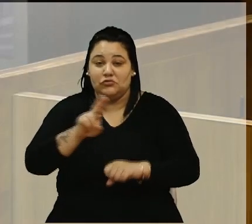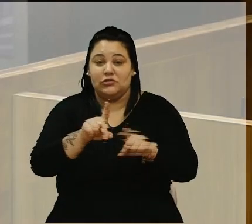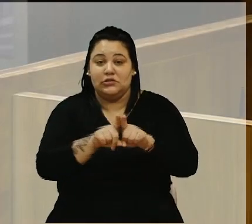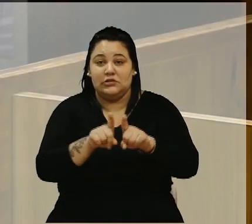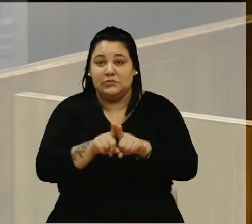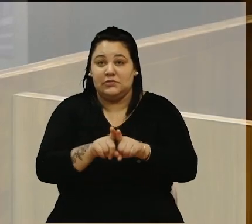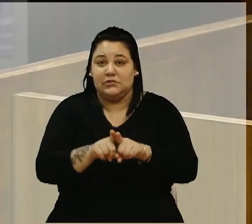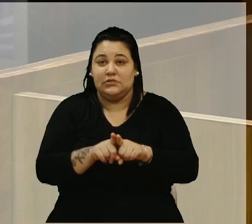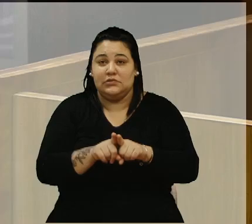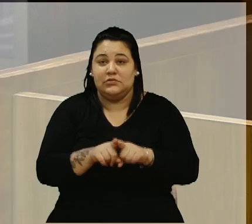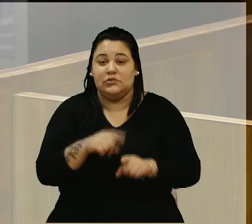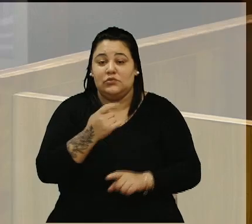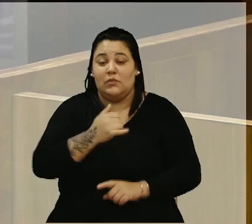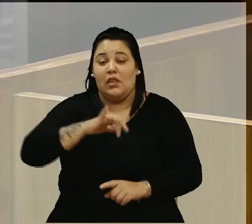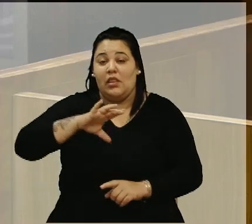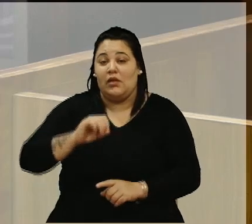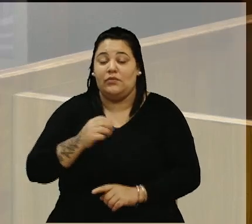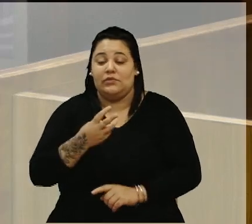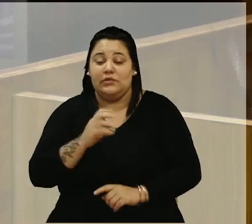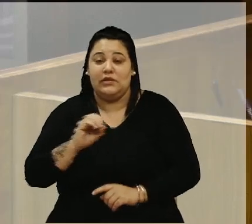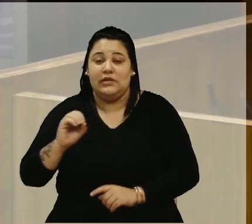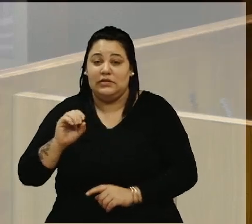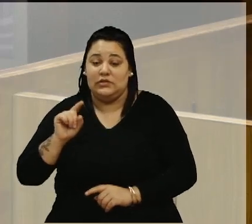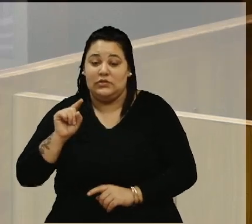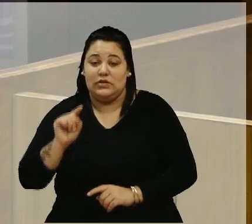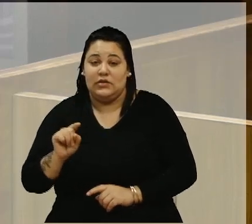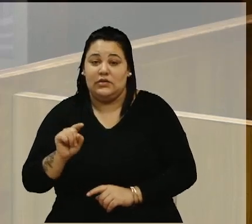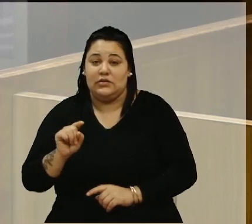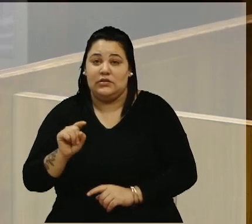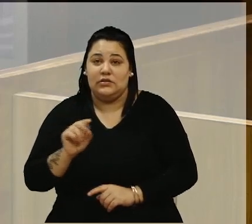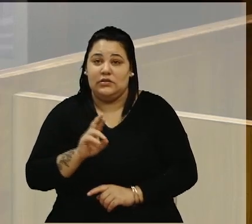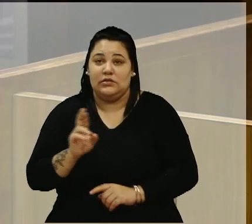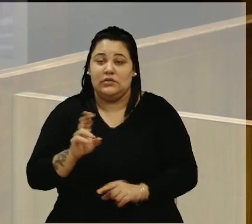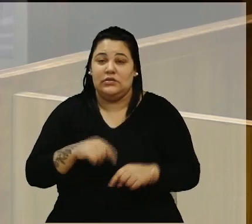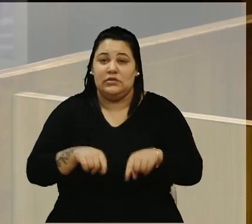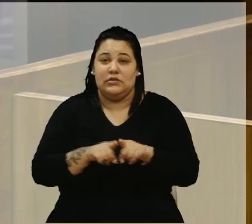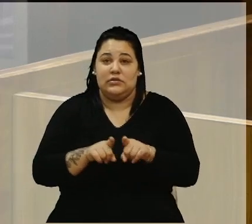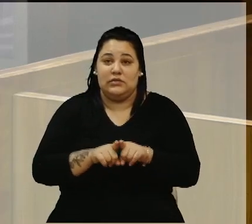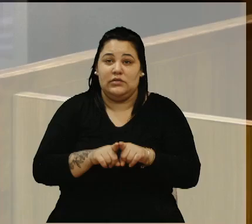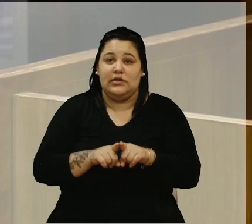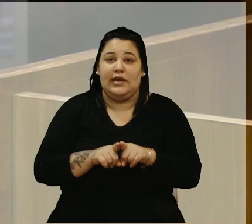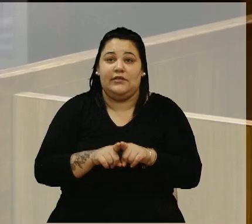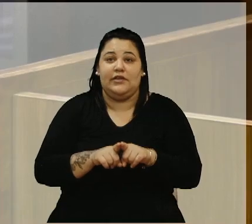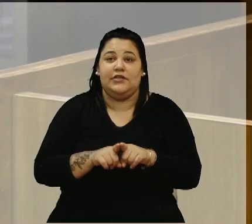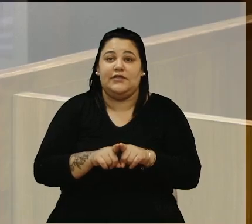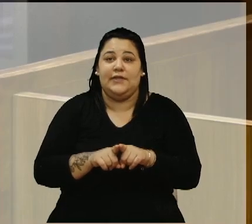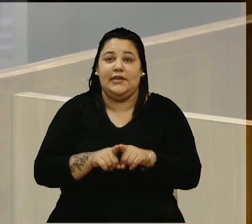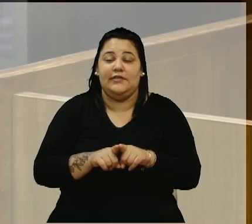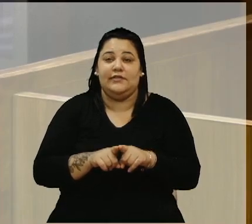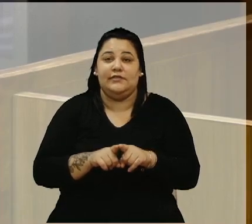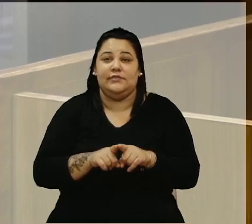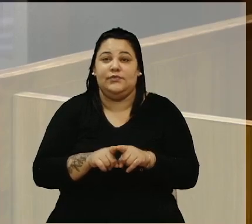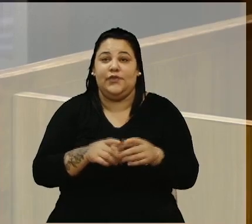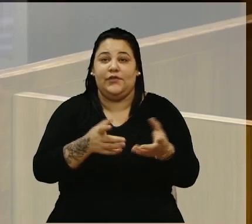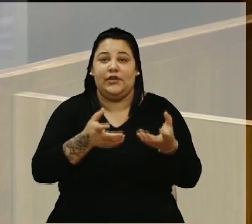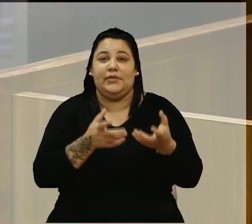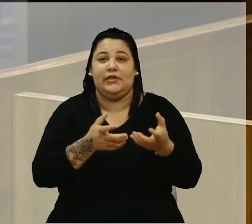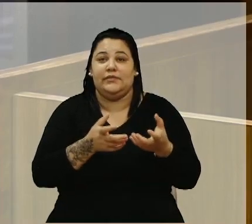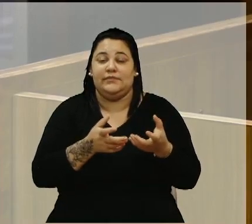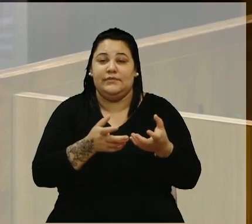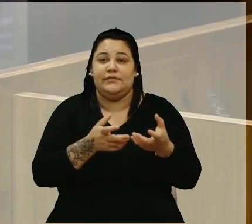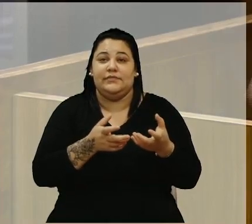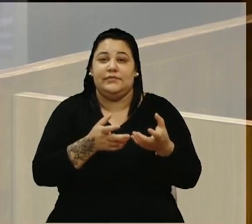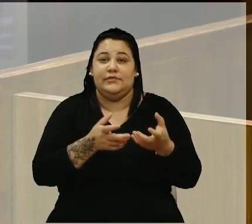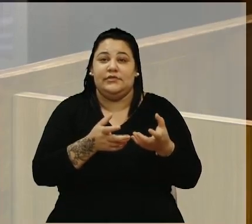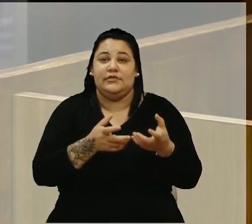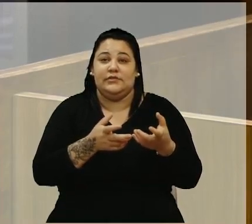de 1.300.000, novos gabinetes dentários, nós teremos ali mais